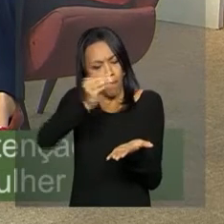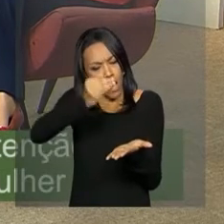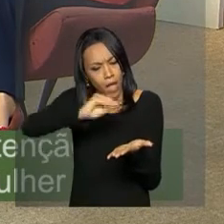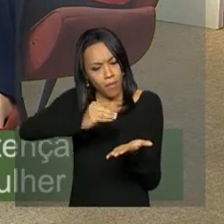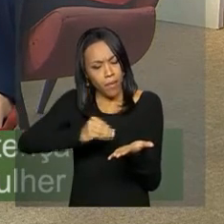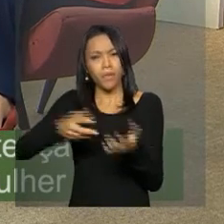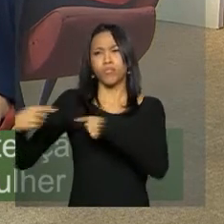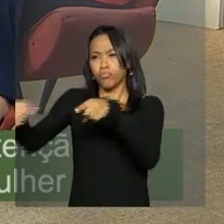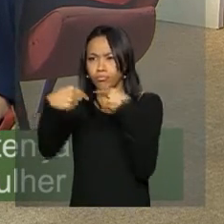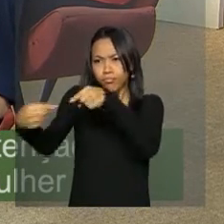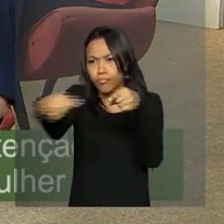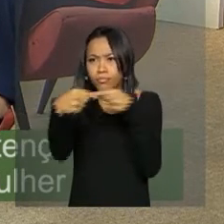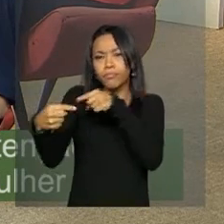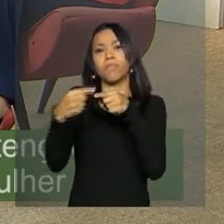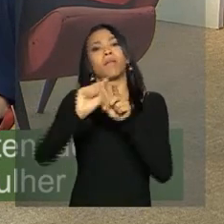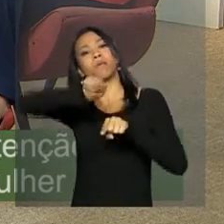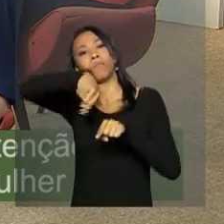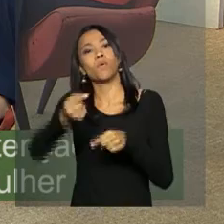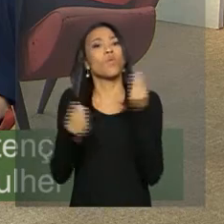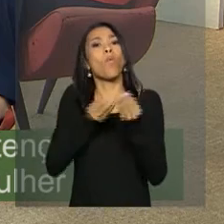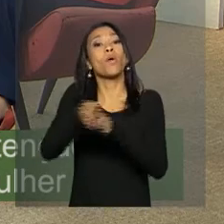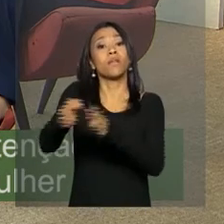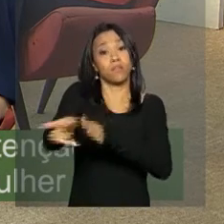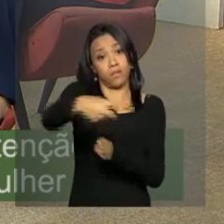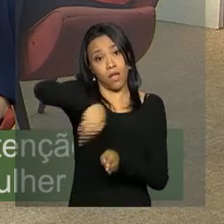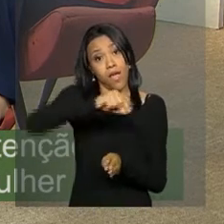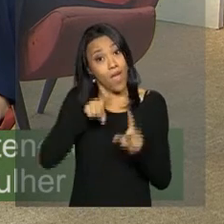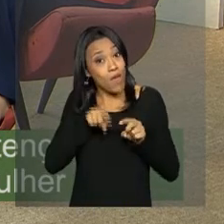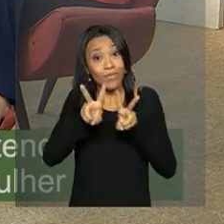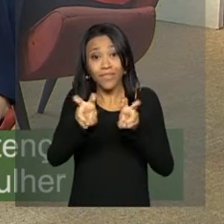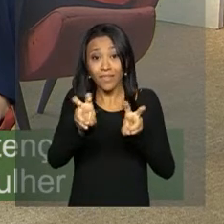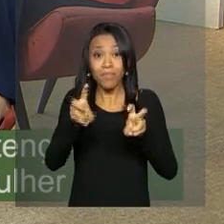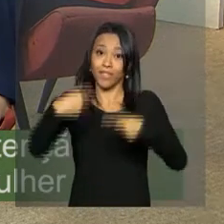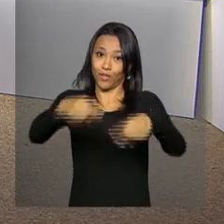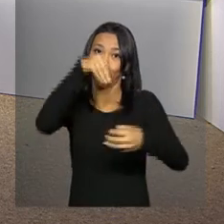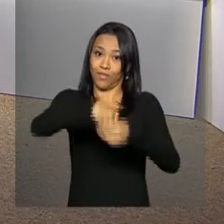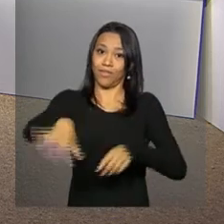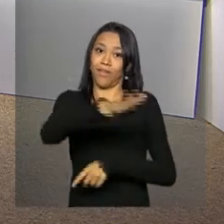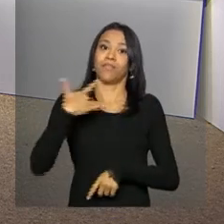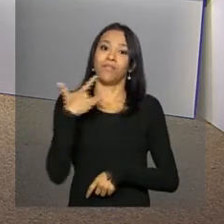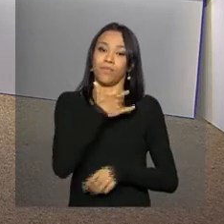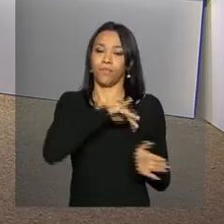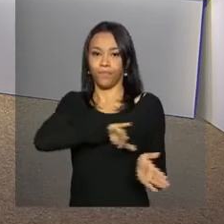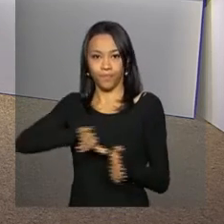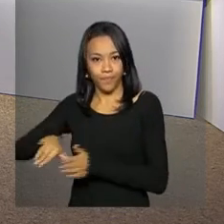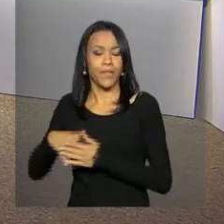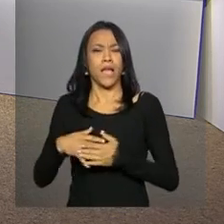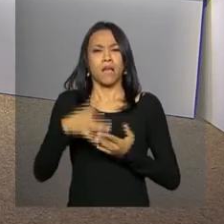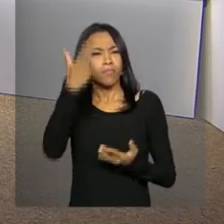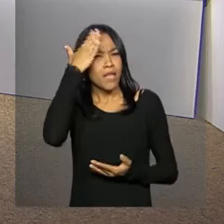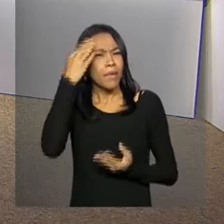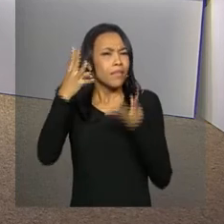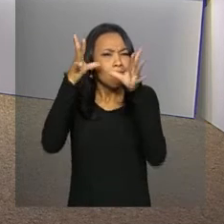debates para que isso seja um grande tema ser discutido no serviço de saúde a entrevista completa com a